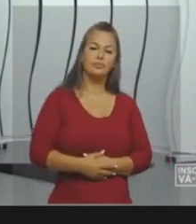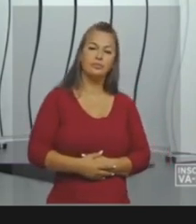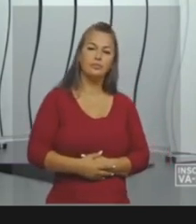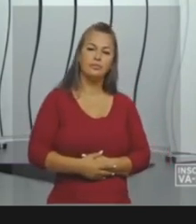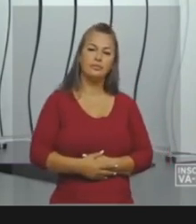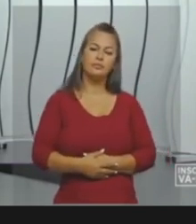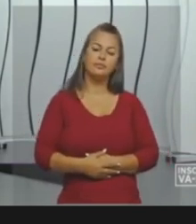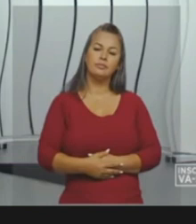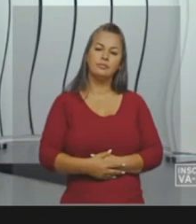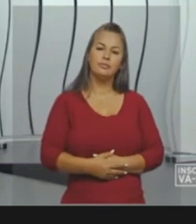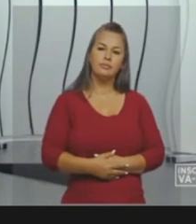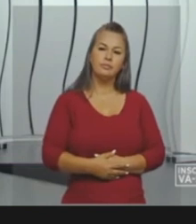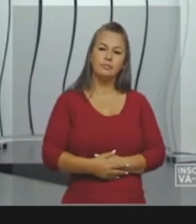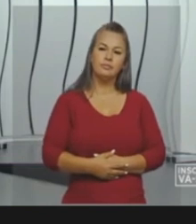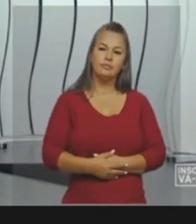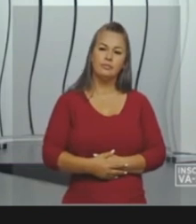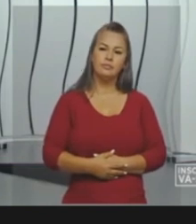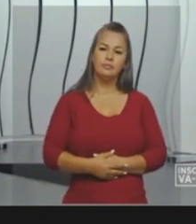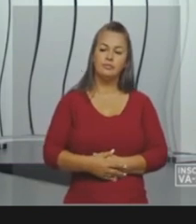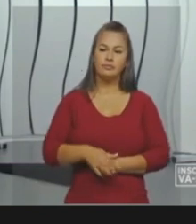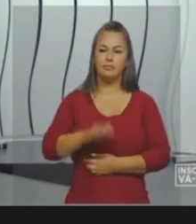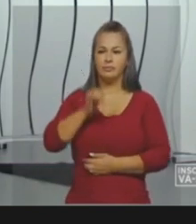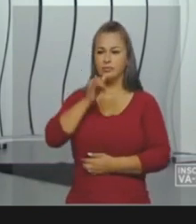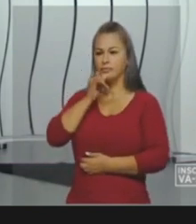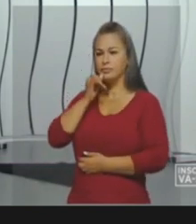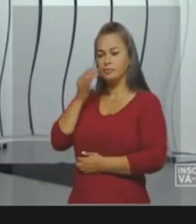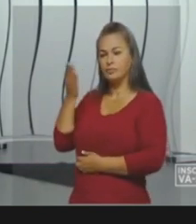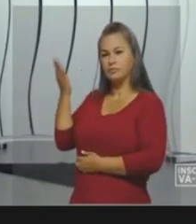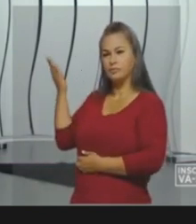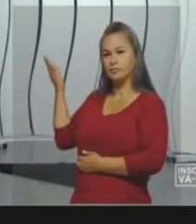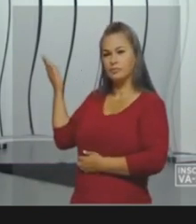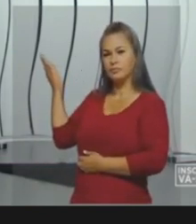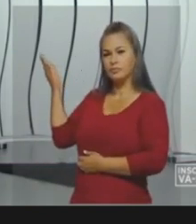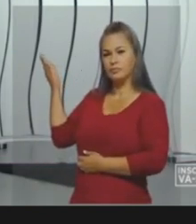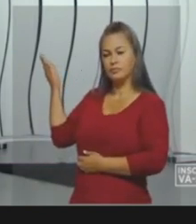ver, ó, IB e IB. Bom, a pessoa que tem